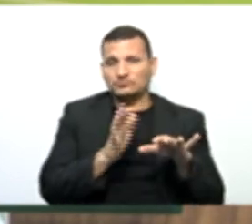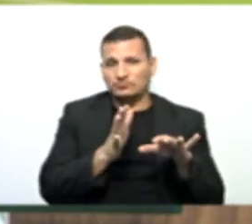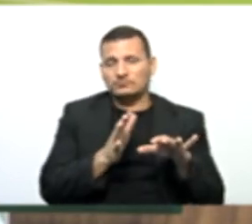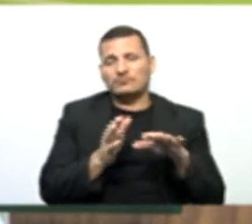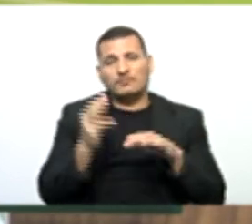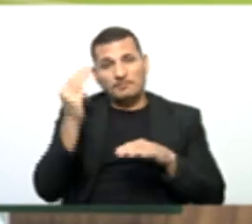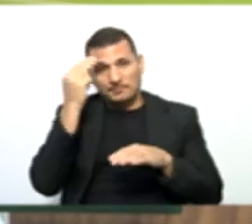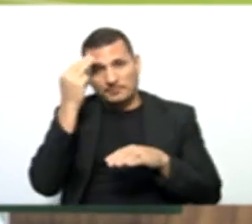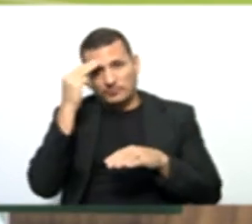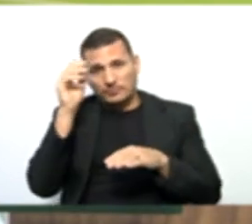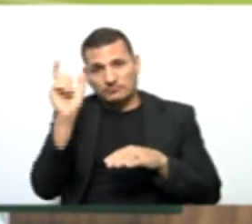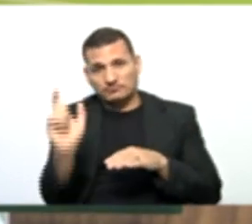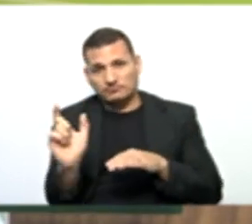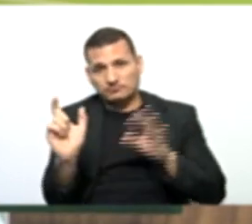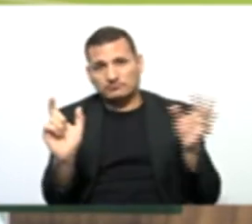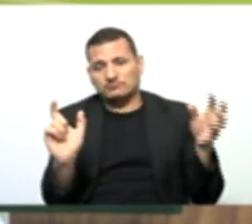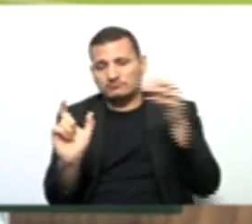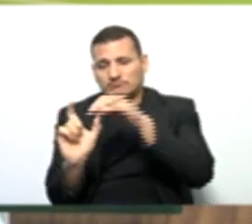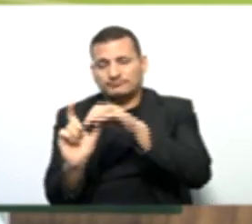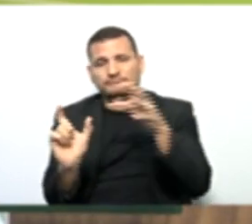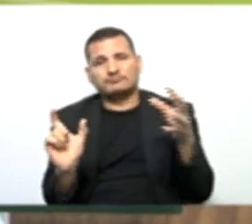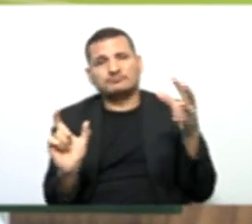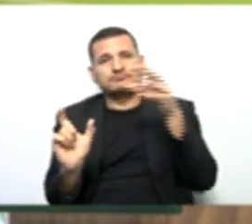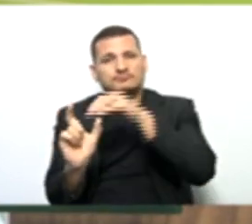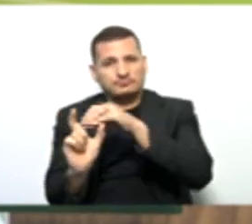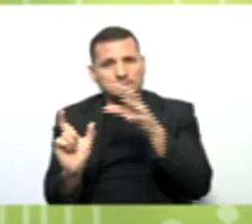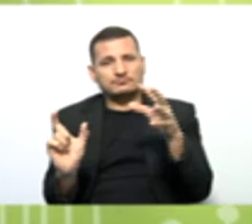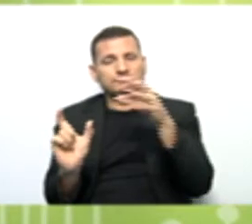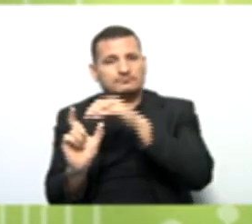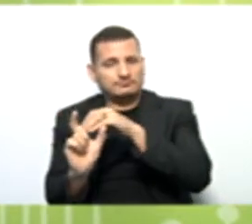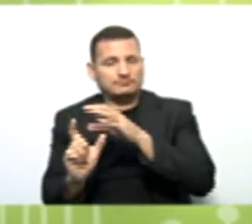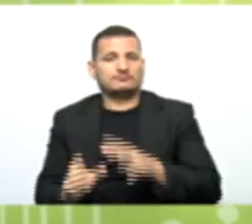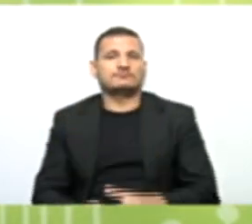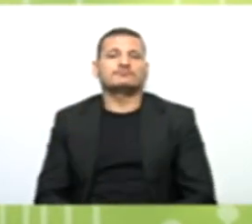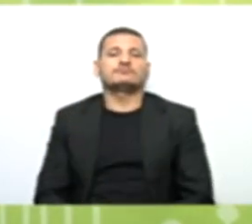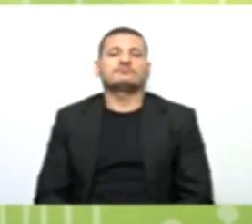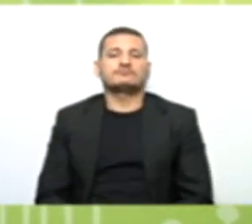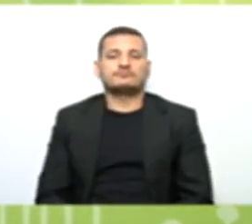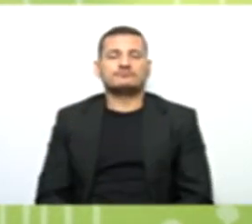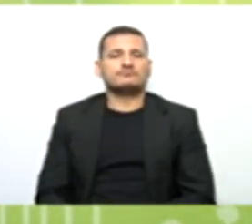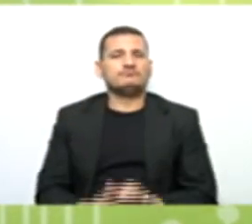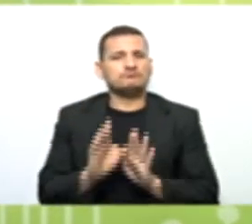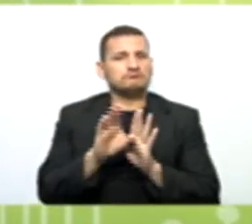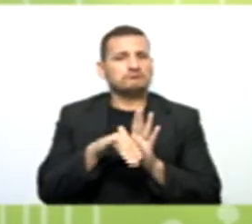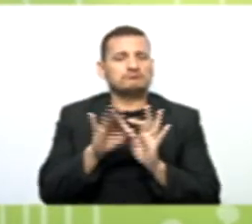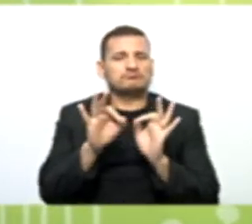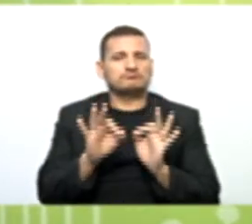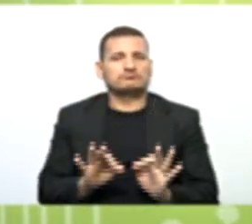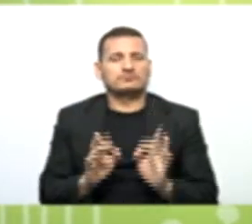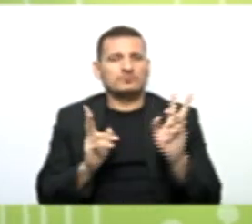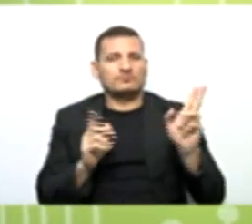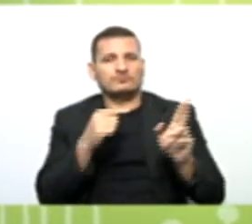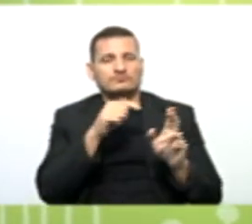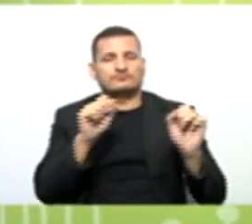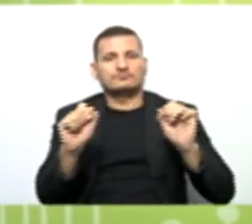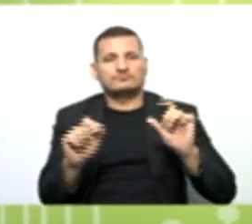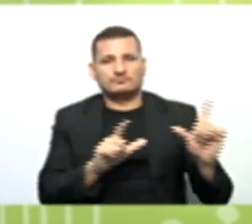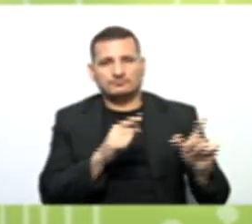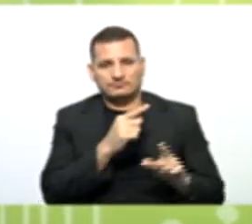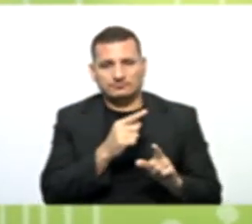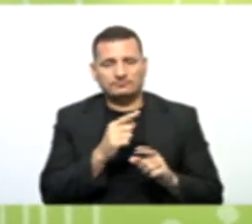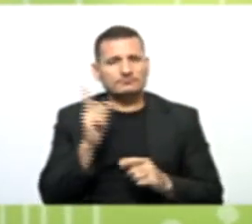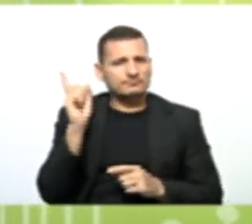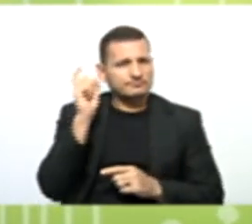armazenado diretamente na memória do seu computador. Certíssimo, conceito certinho, do jeito que está lá no nosso slide.